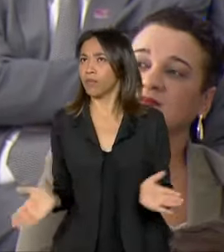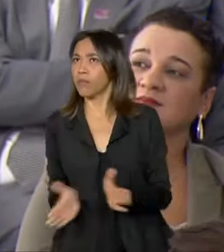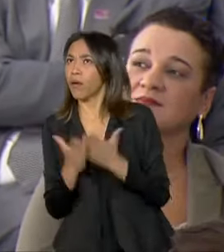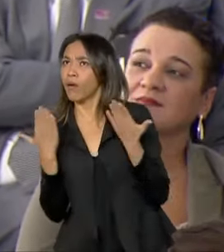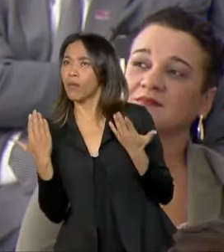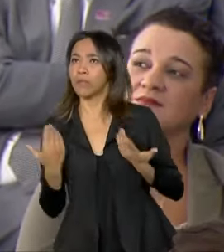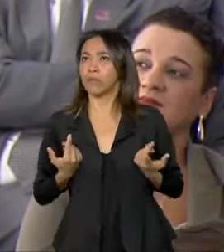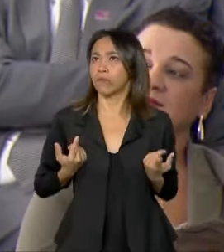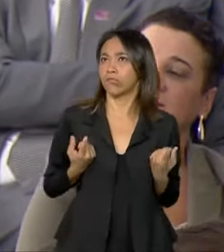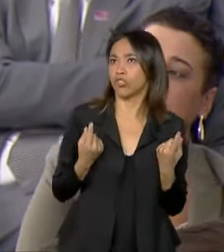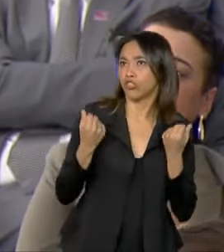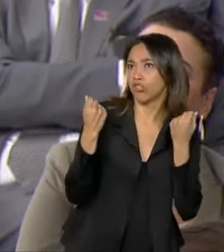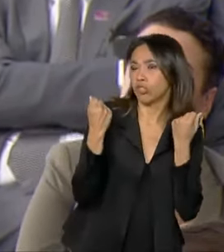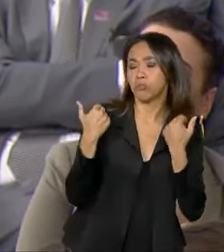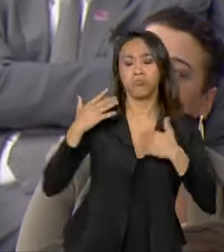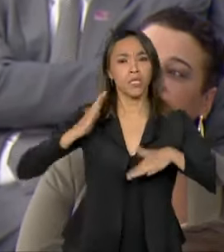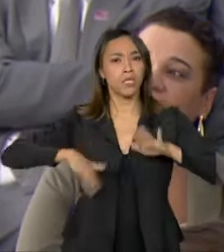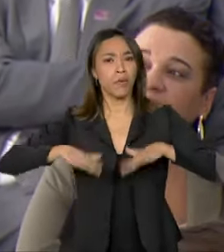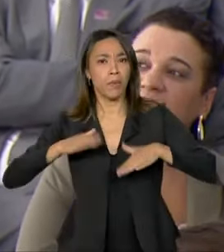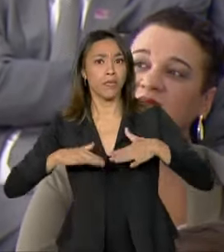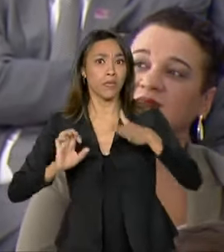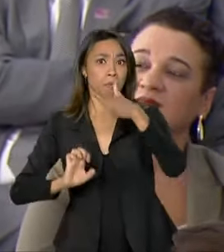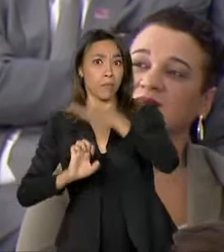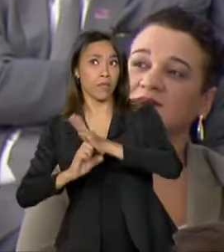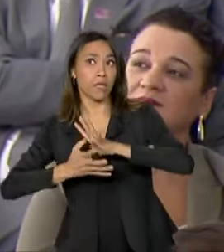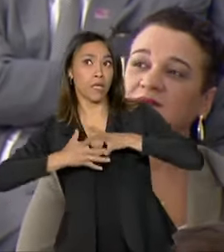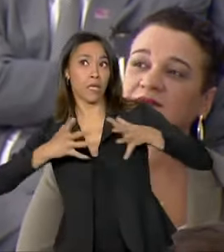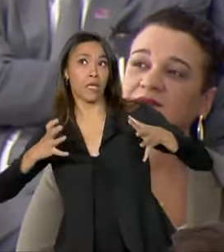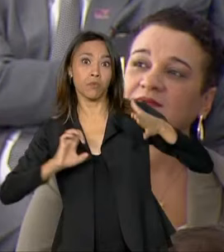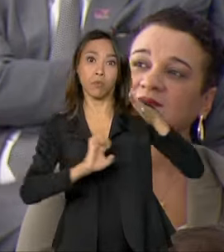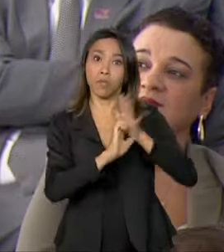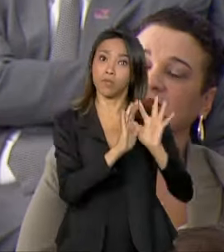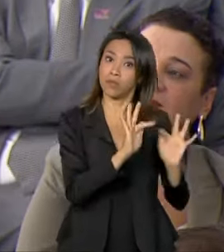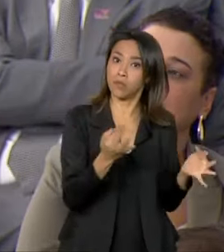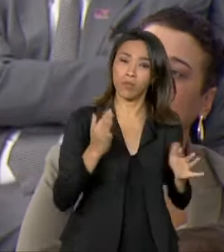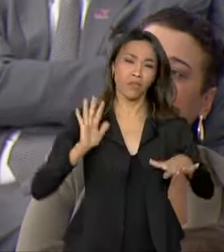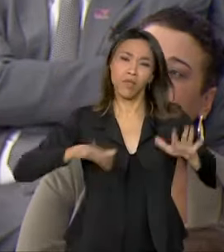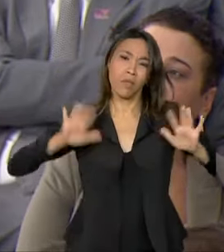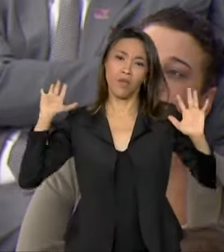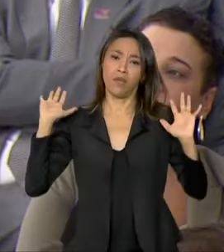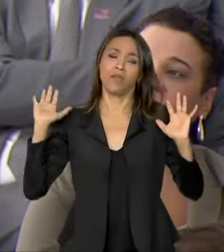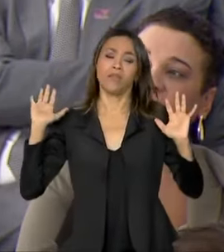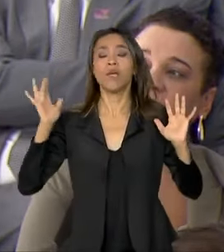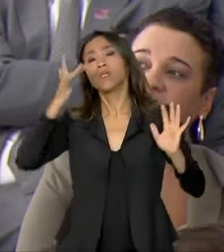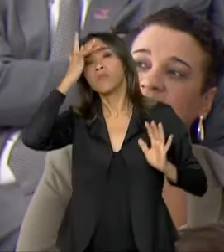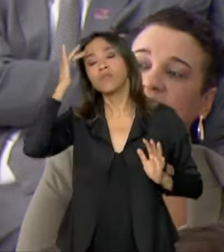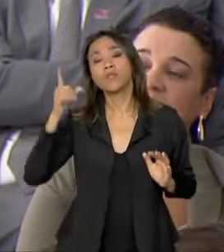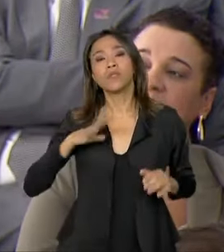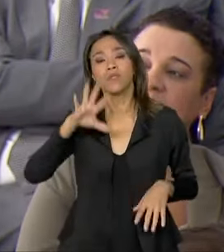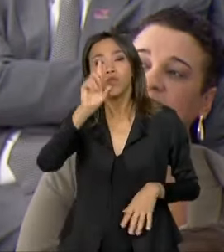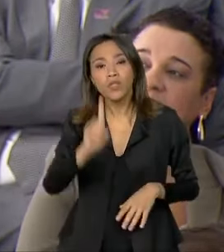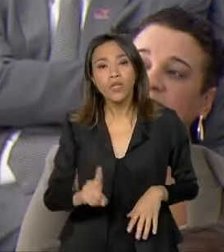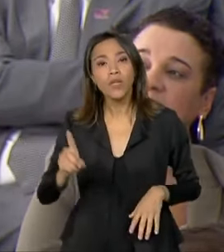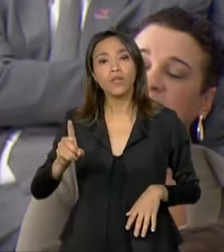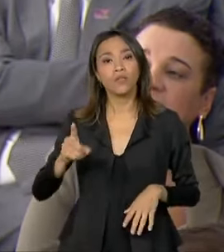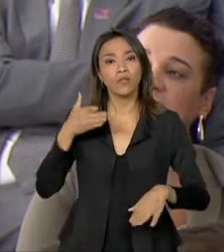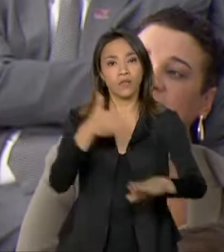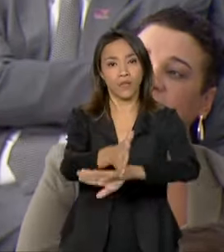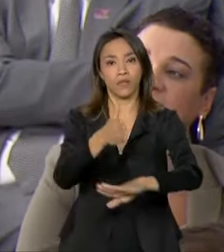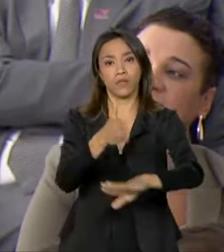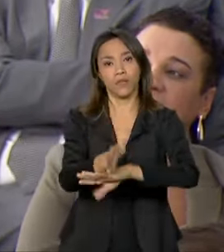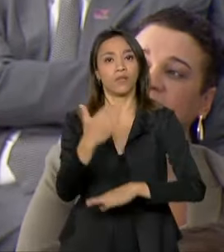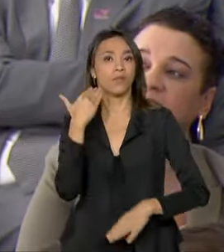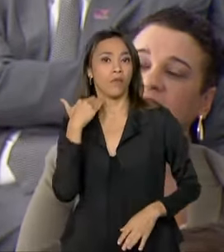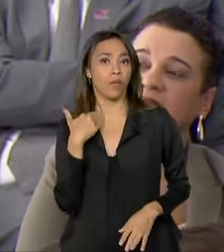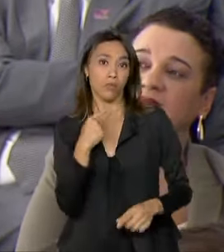independentemente do tamanho dos negócios, as pessoas tenham o direito de ter acesso ao sistema financeiro e